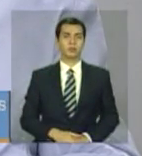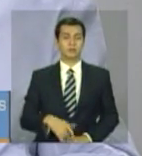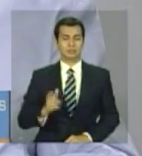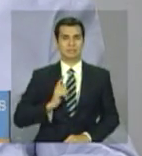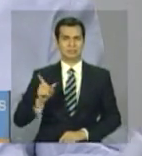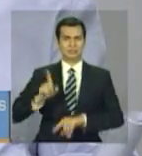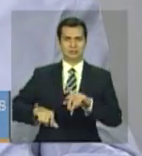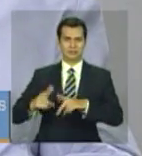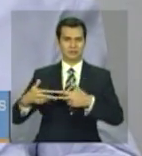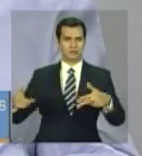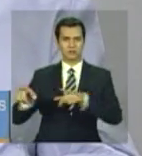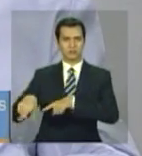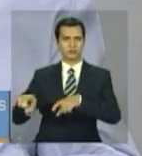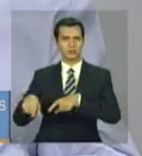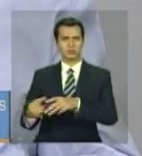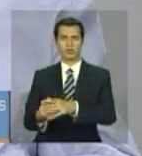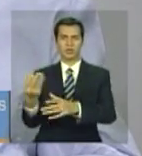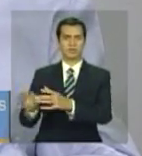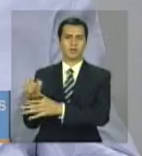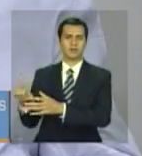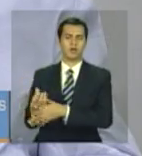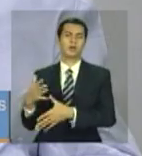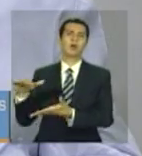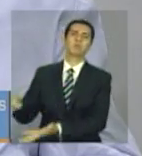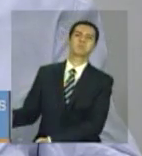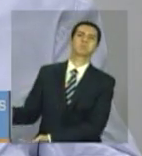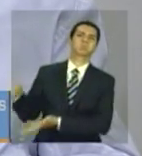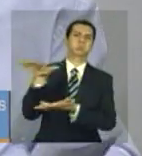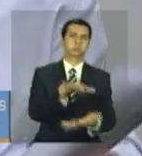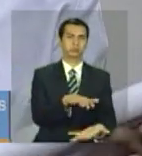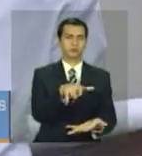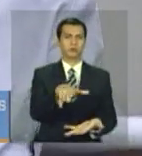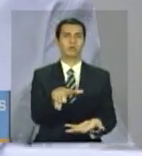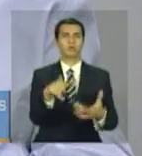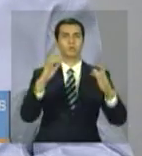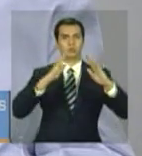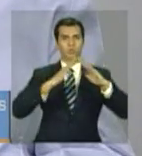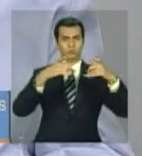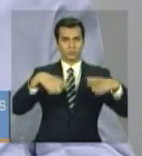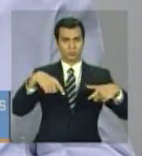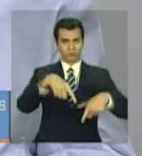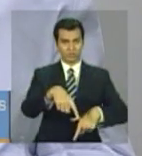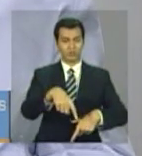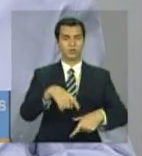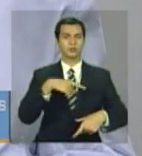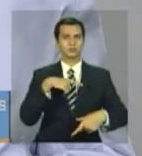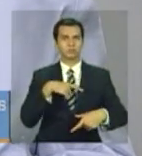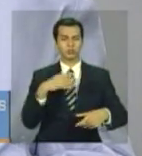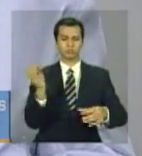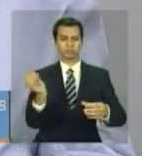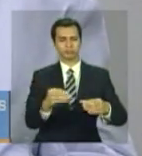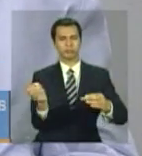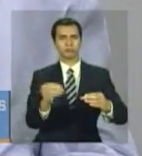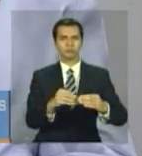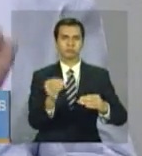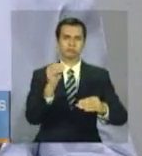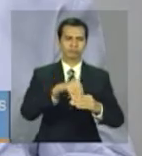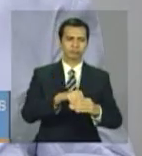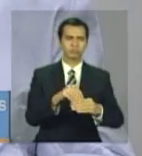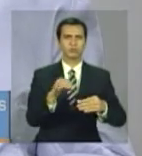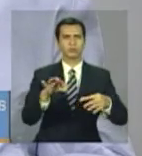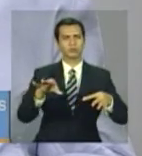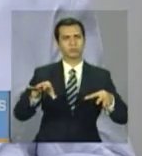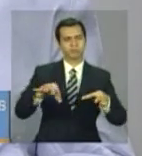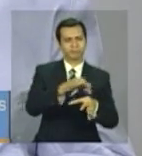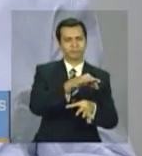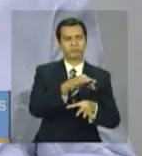e dessa unidade, né, ele é feito uma manipulação desses alimentos, né, uma embalagem desses alimentos, né, para que eles possam ser dirigidos para os